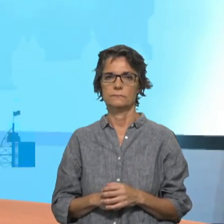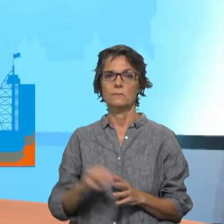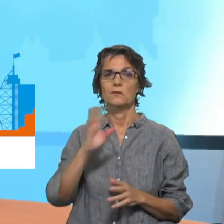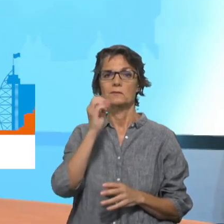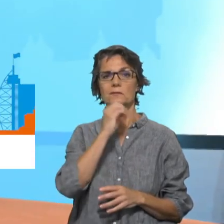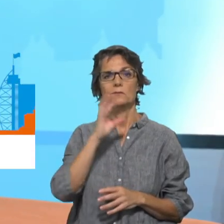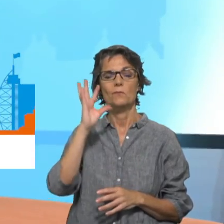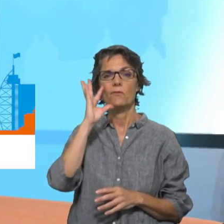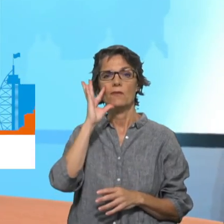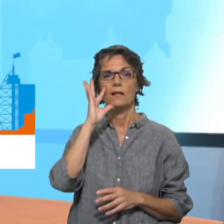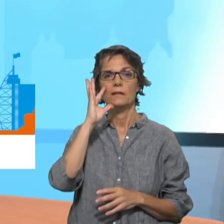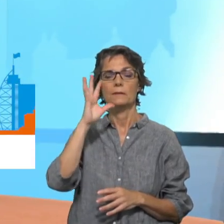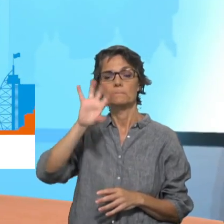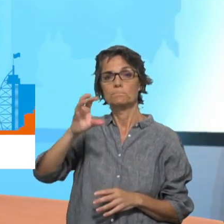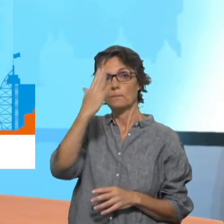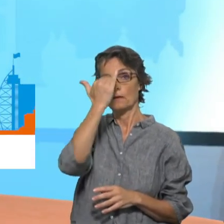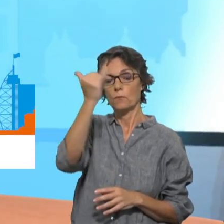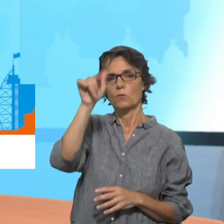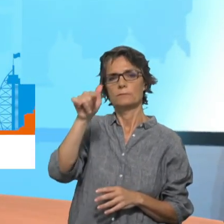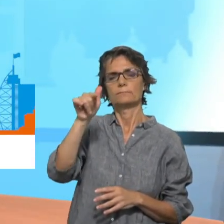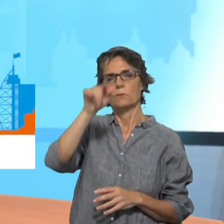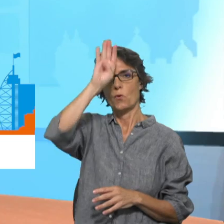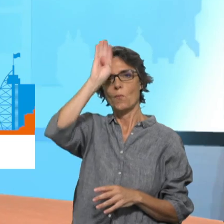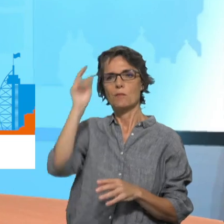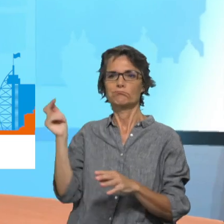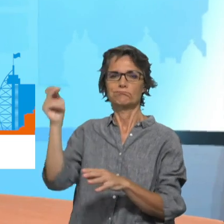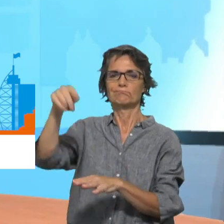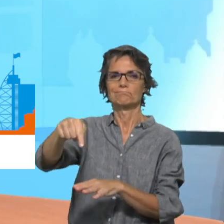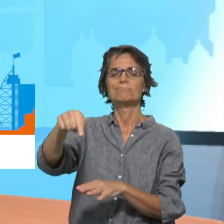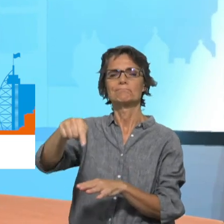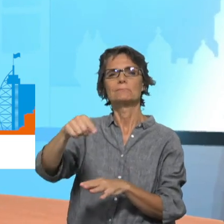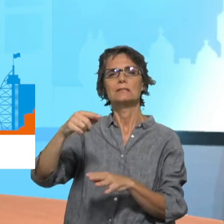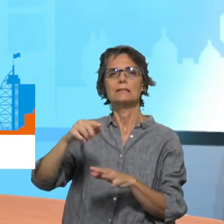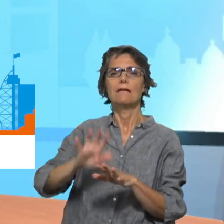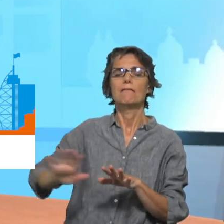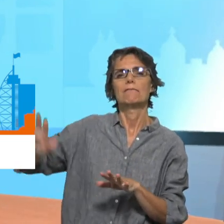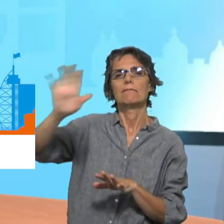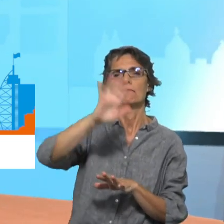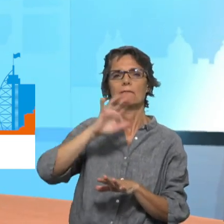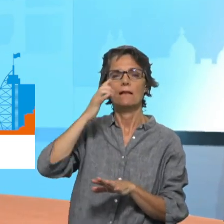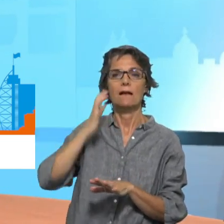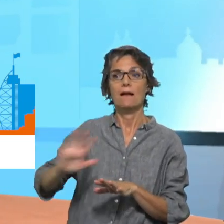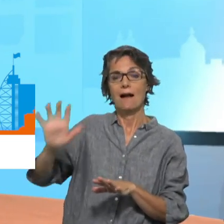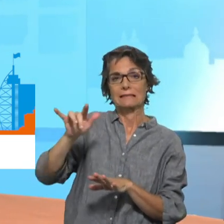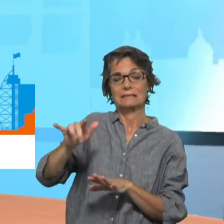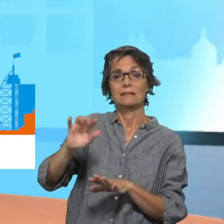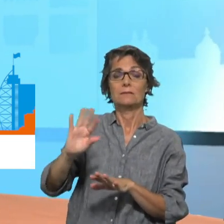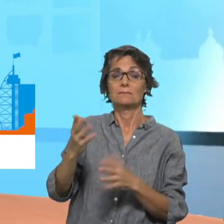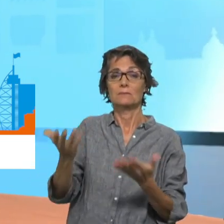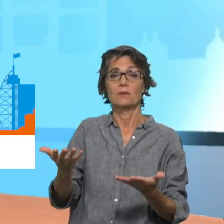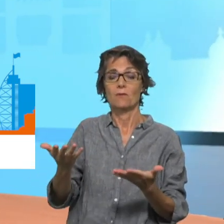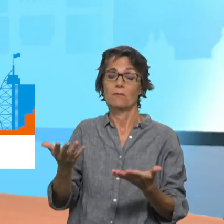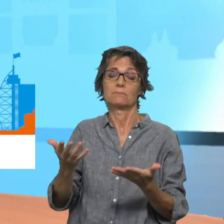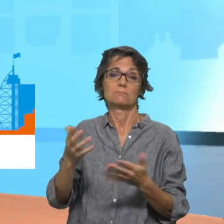Olá, muito boa tarde. Timor-Leste é uma das paragens do Papa Francisco na longa viagem ao continente asiático, quando o país assinala 25 anos